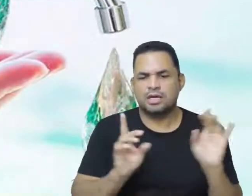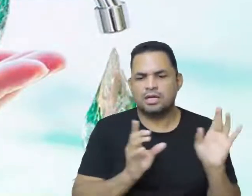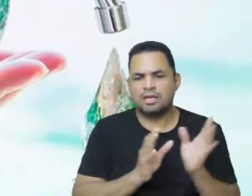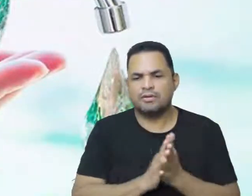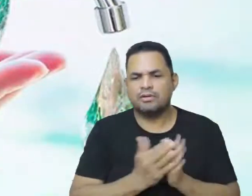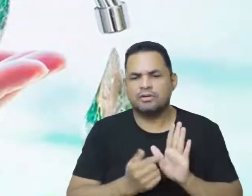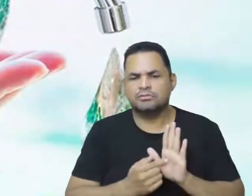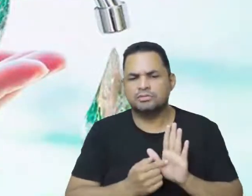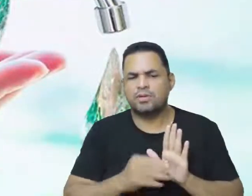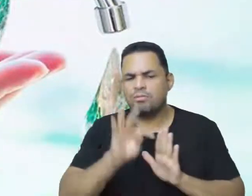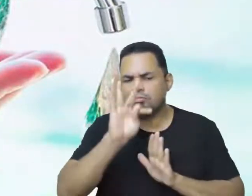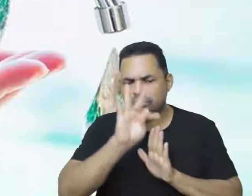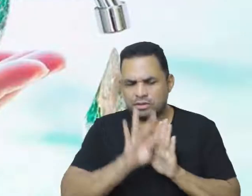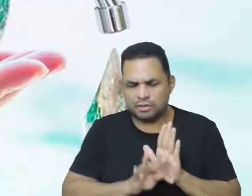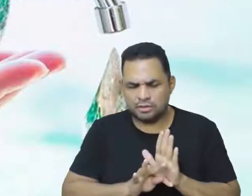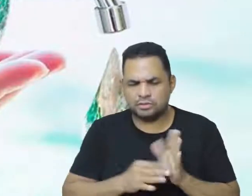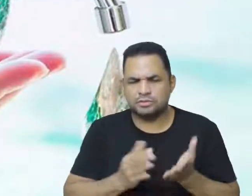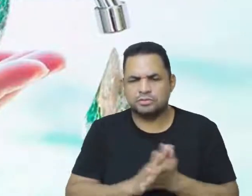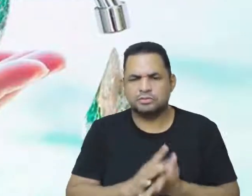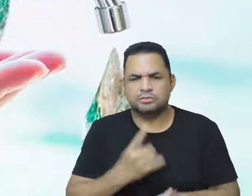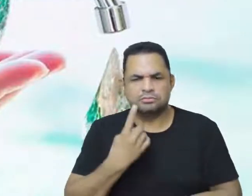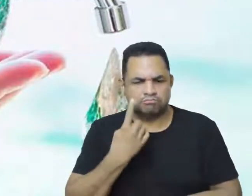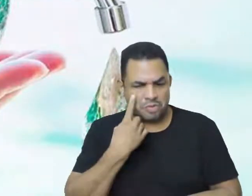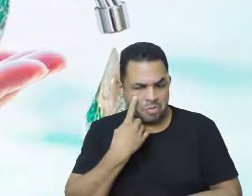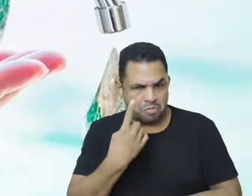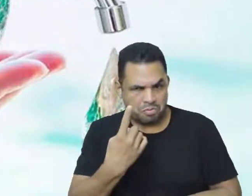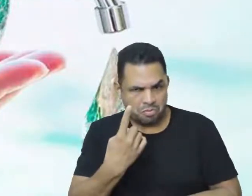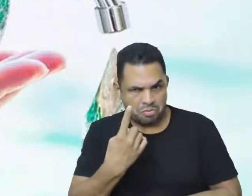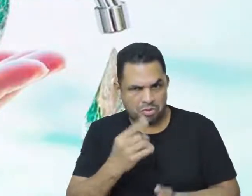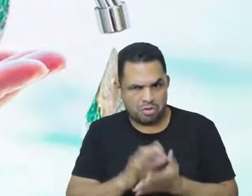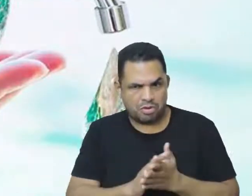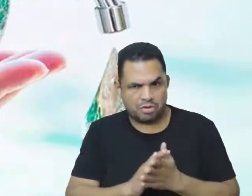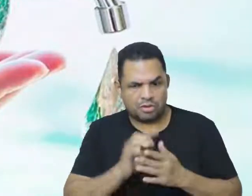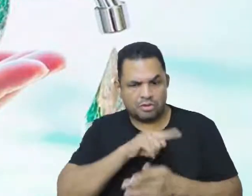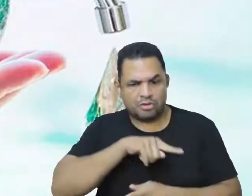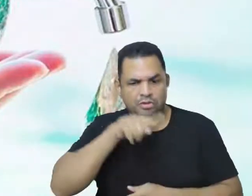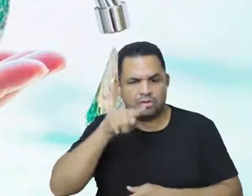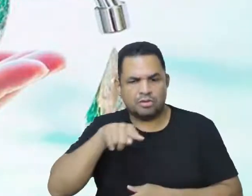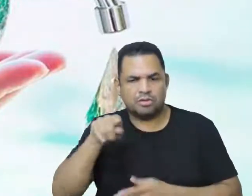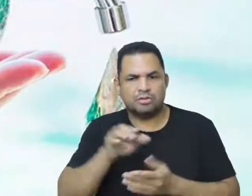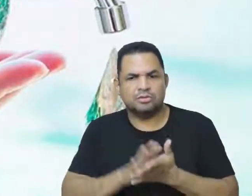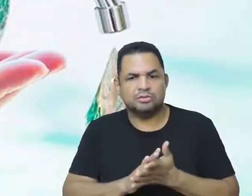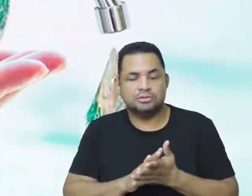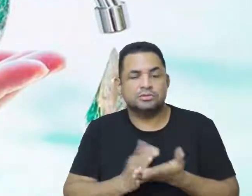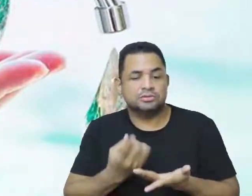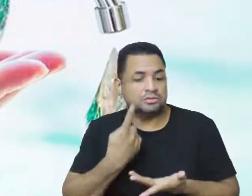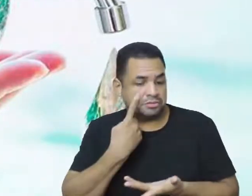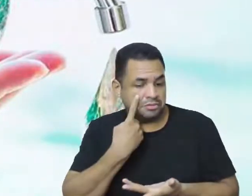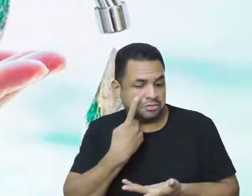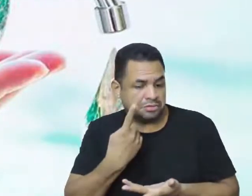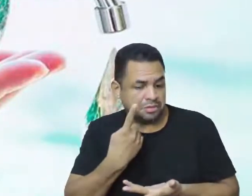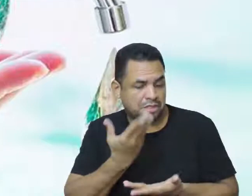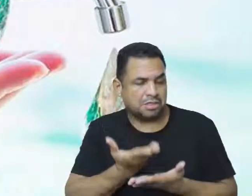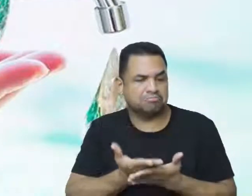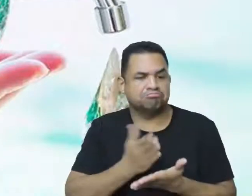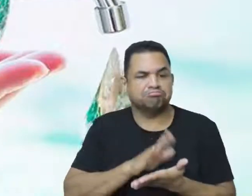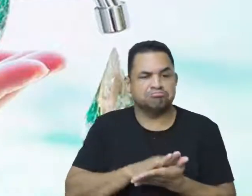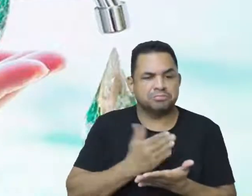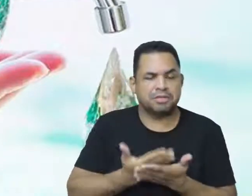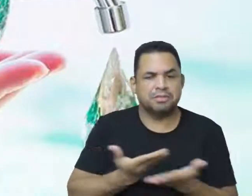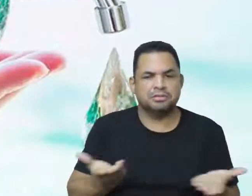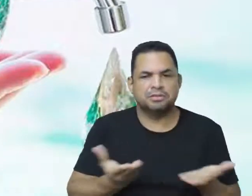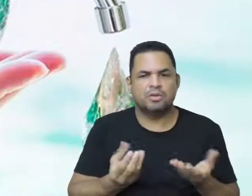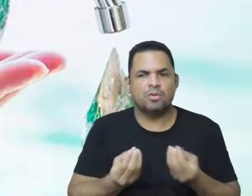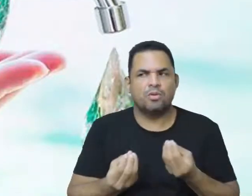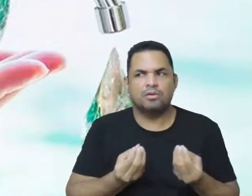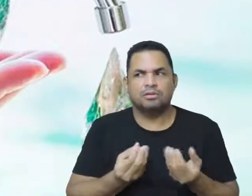texto. Você é só observar estes gráficos e fazer a interpretação. Portanto, vejam